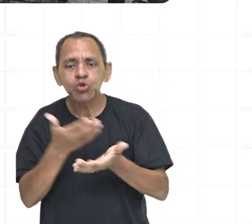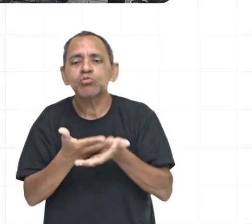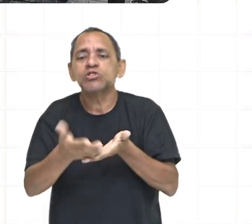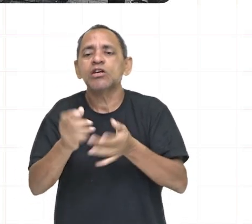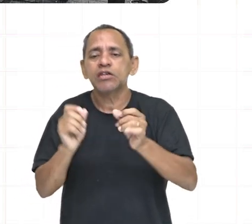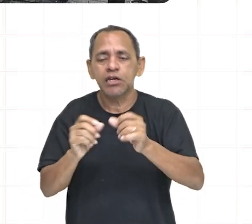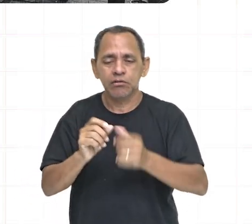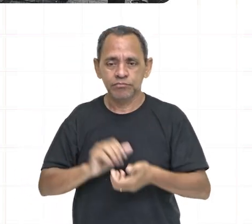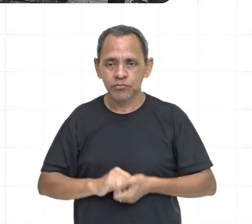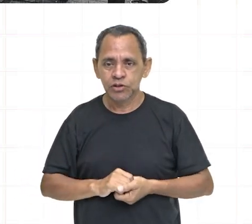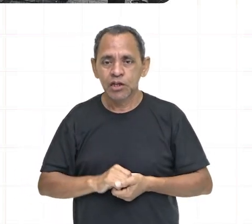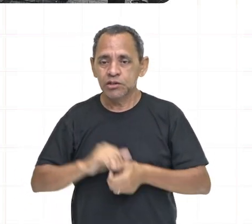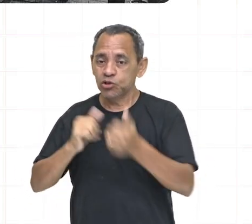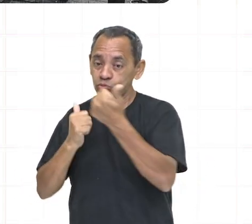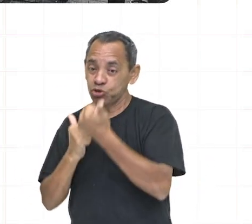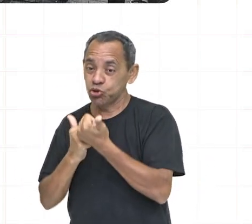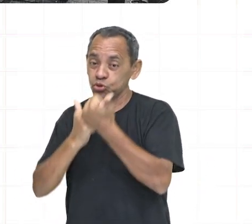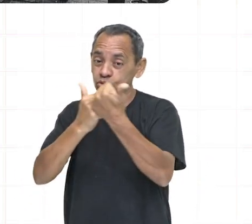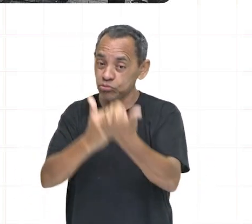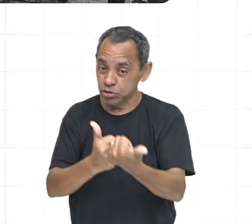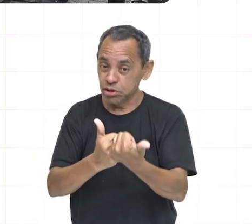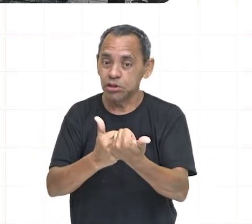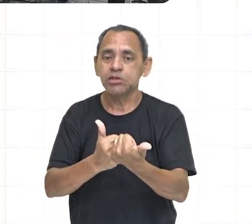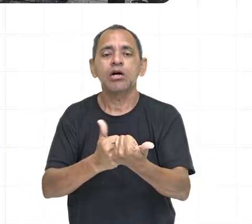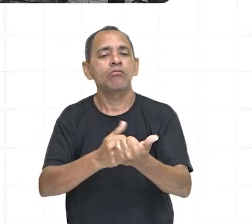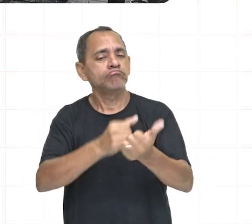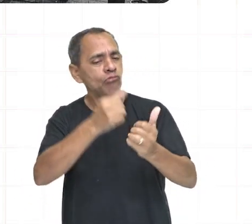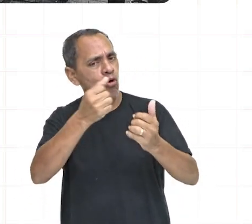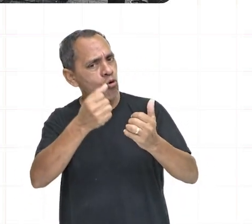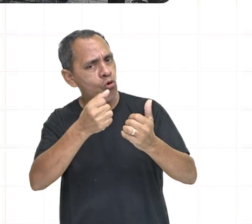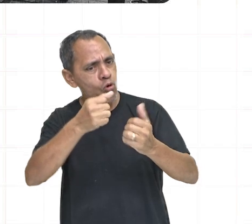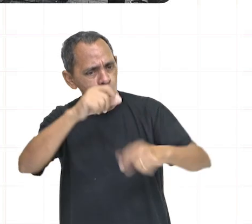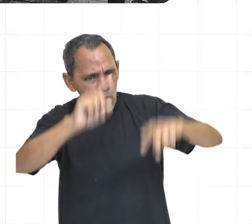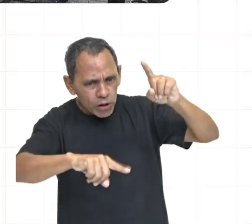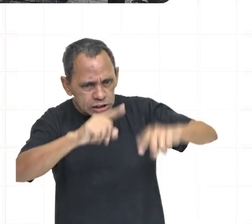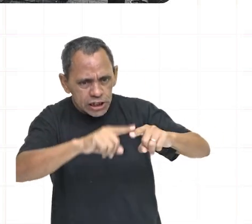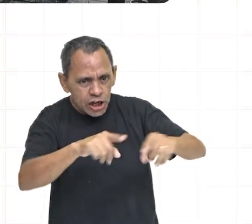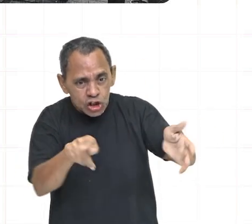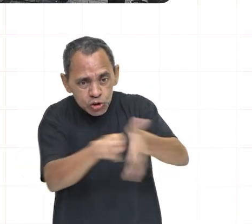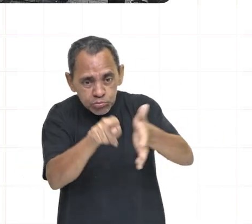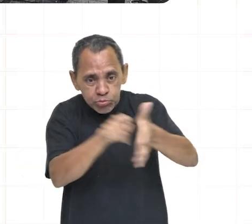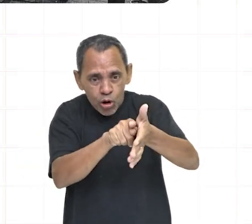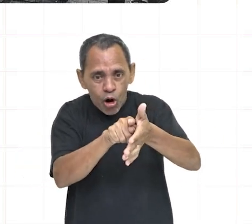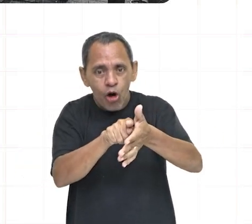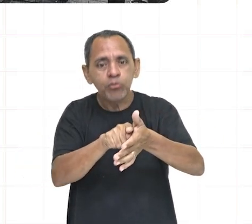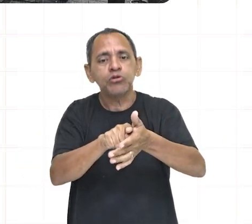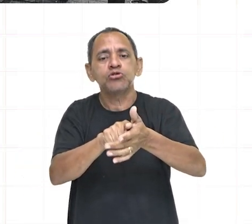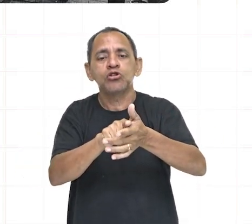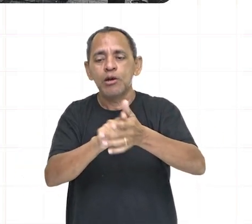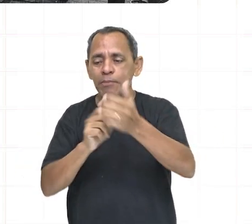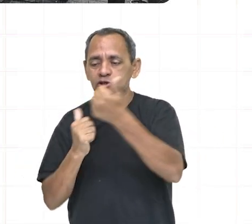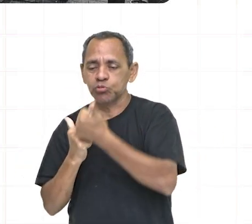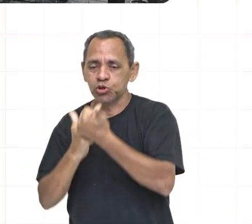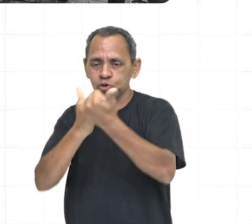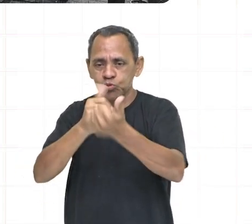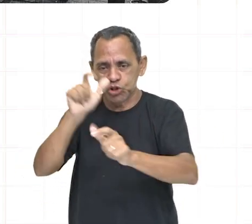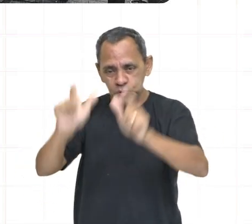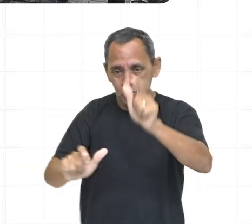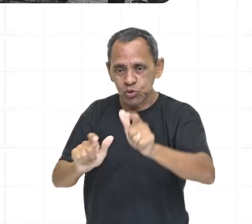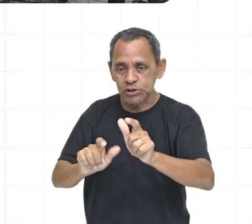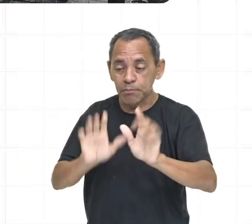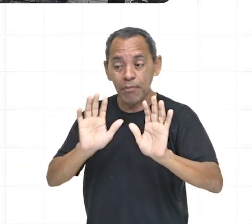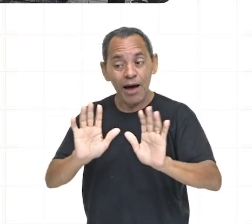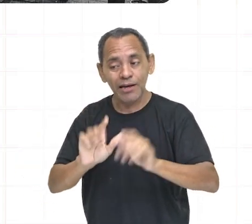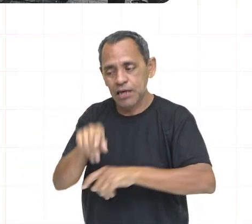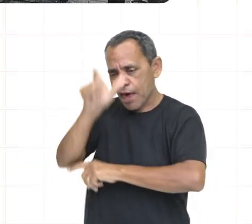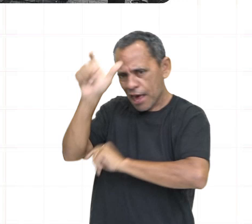menos saber mexer, né? Saber manipular ali esses novos equipamentos. E lá